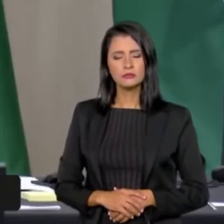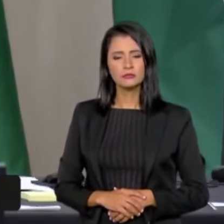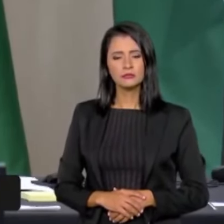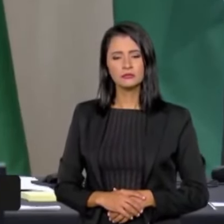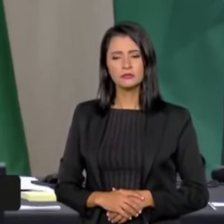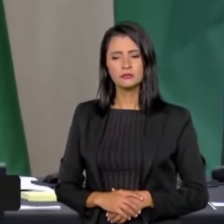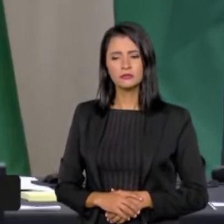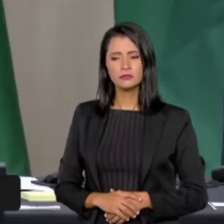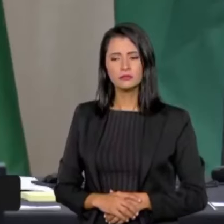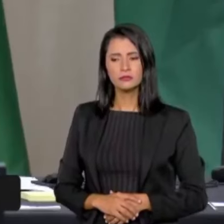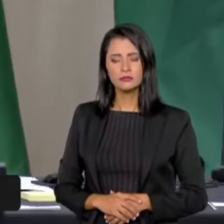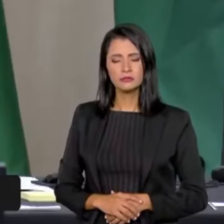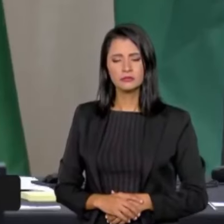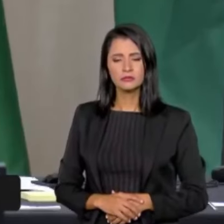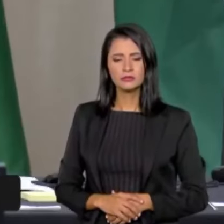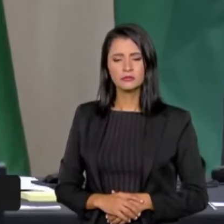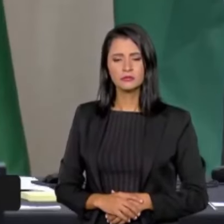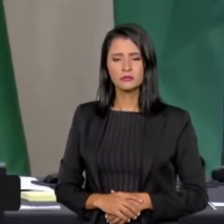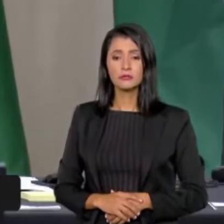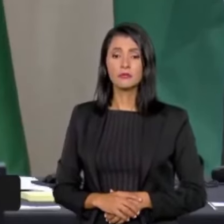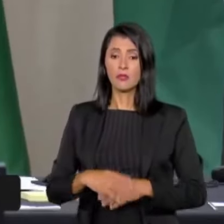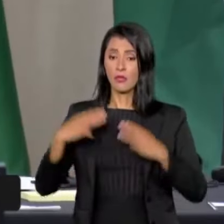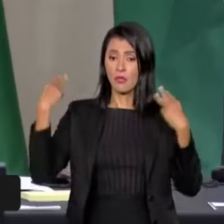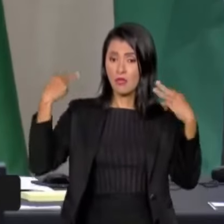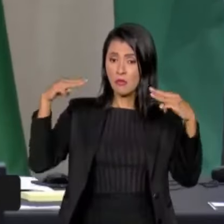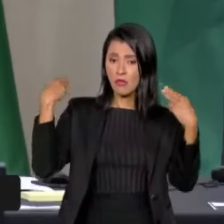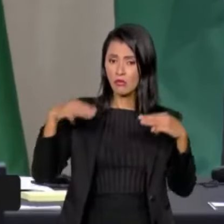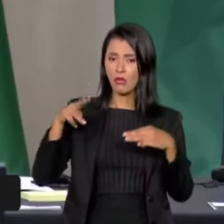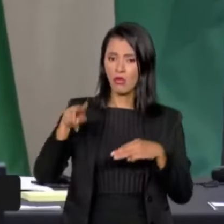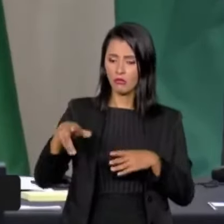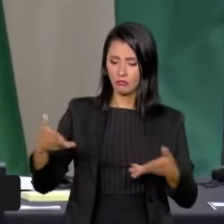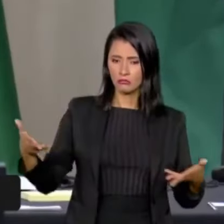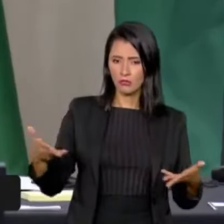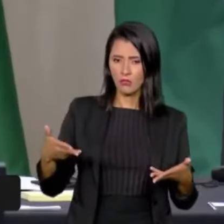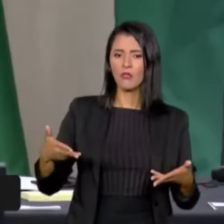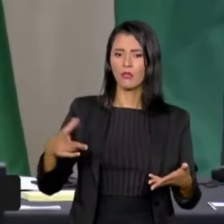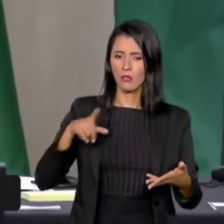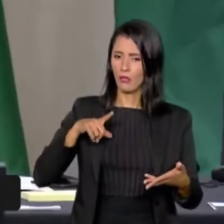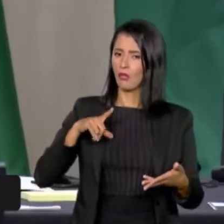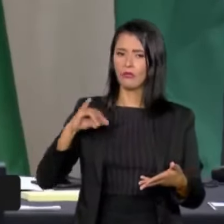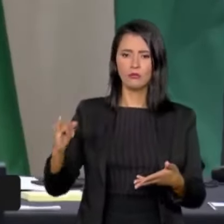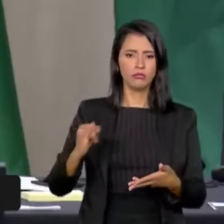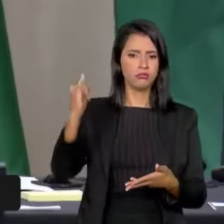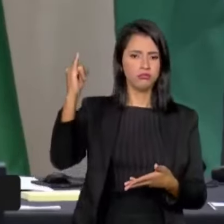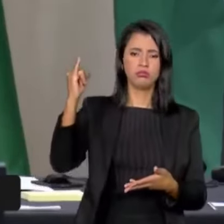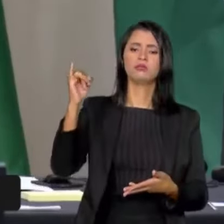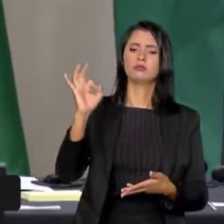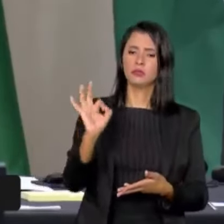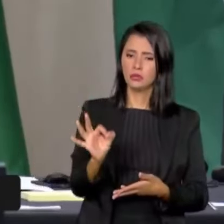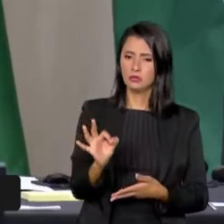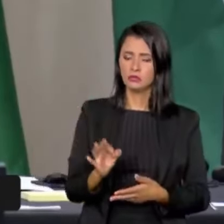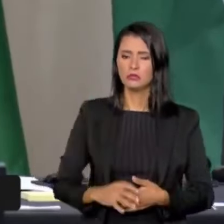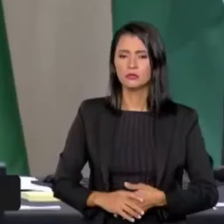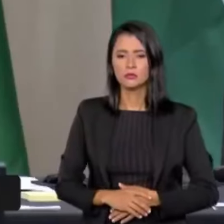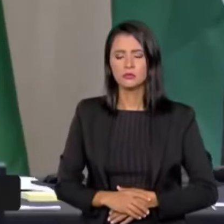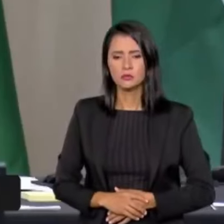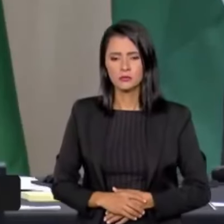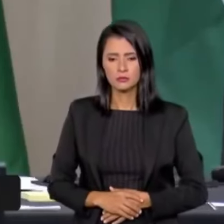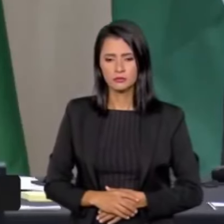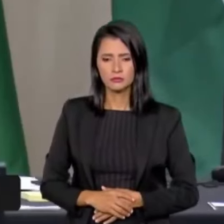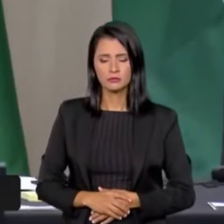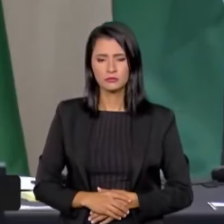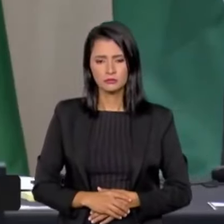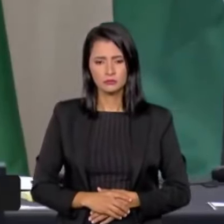unite for change. Essa mensagem segue atual e relevante. This message remains current